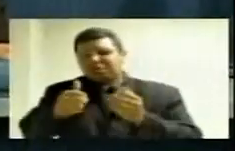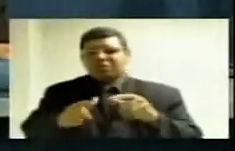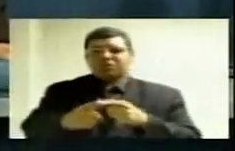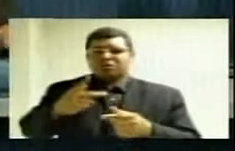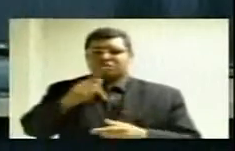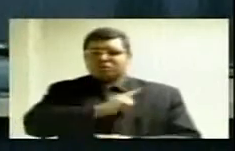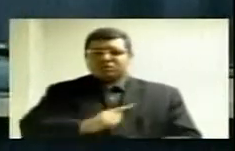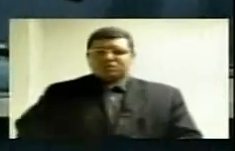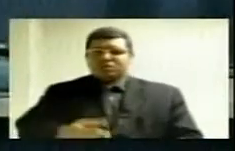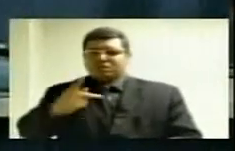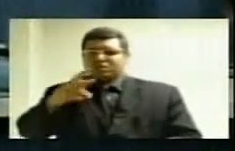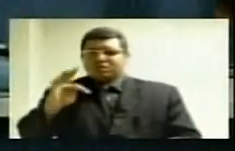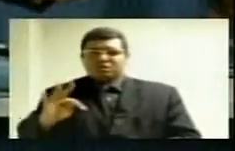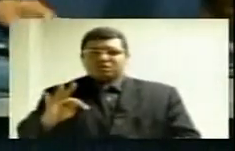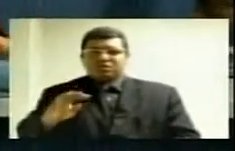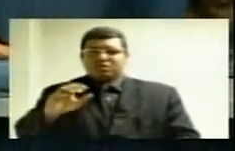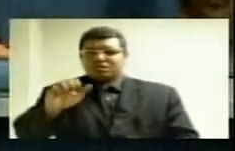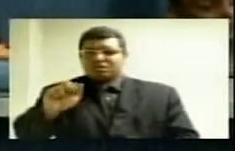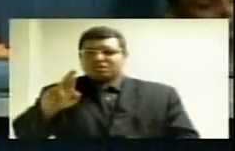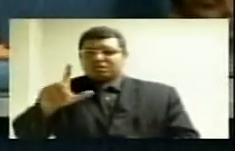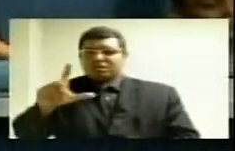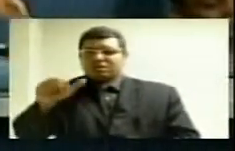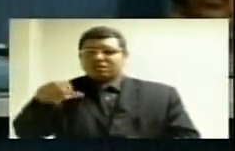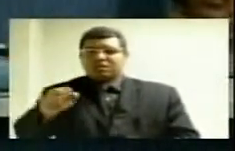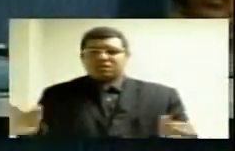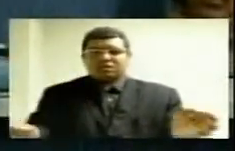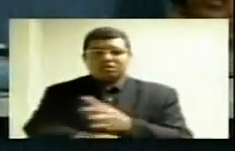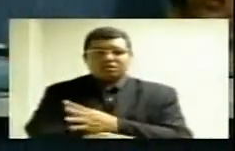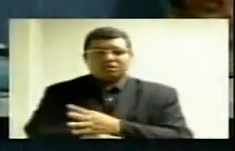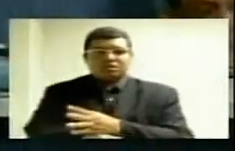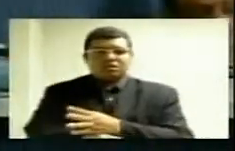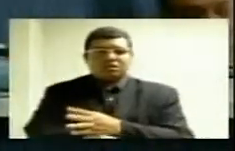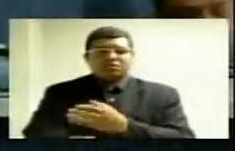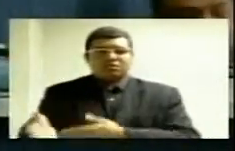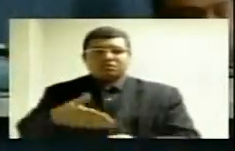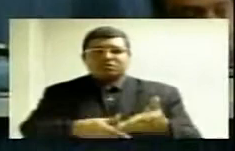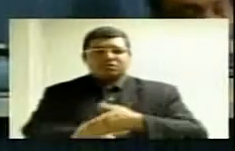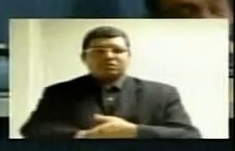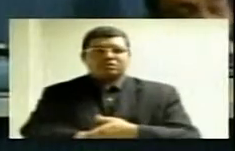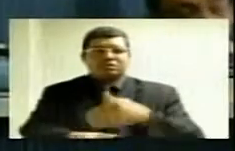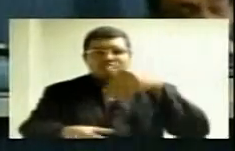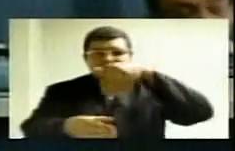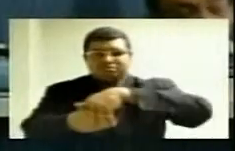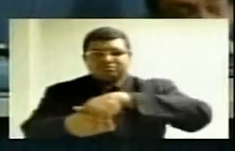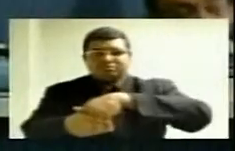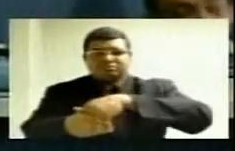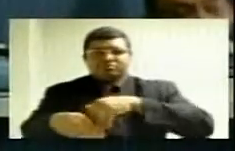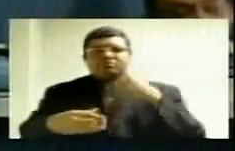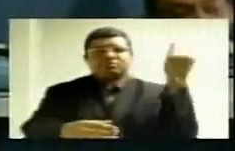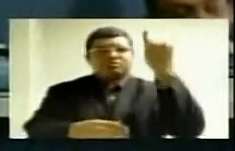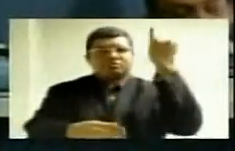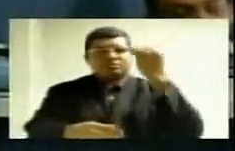líder do governo, do PT, Arlindo Chinaglia, acabaram por inviabilizar a votação de algo